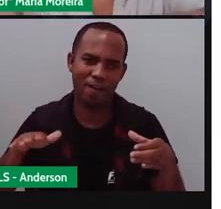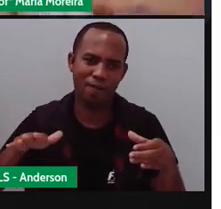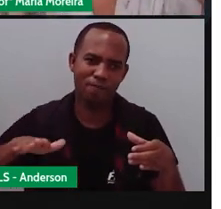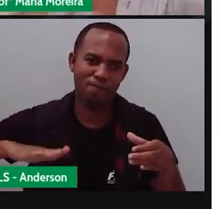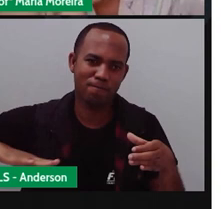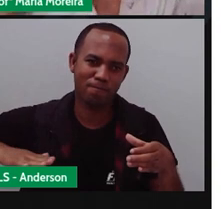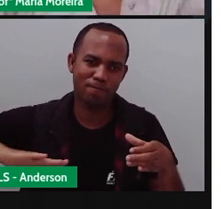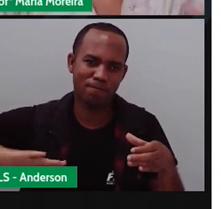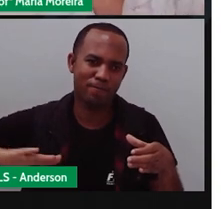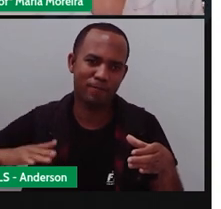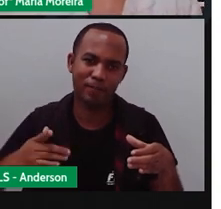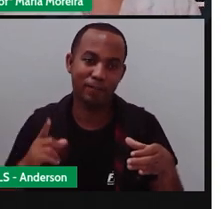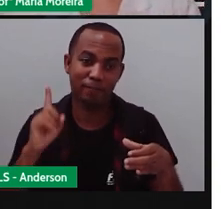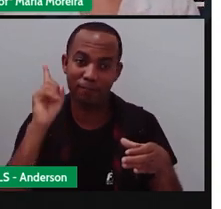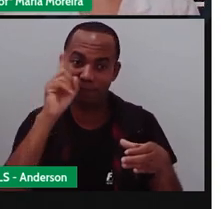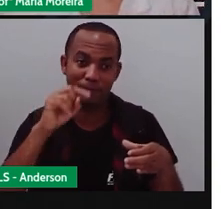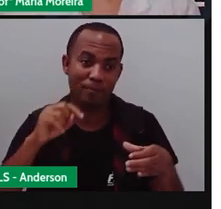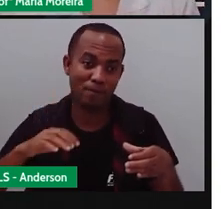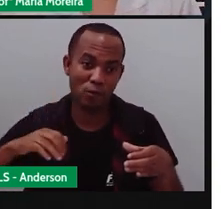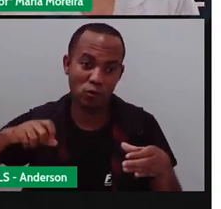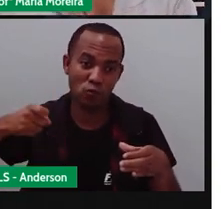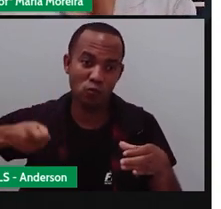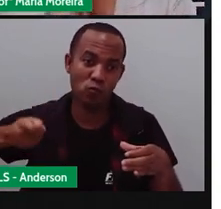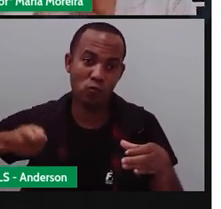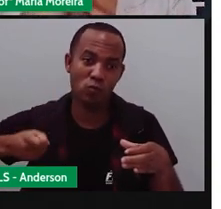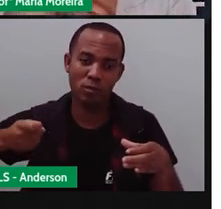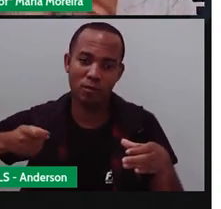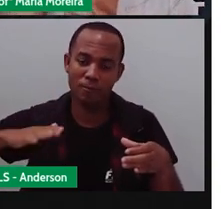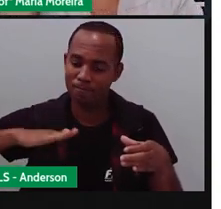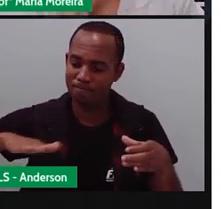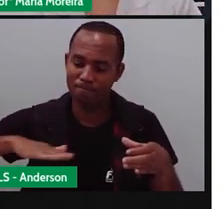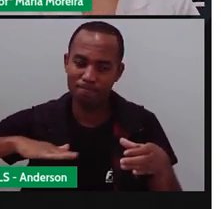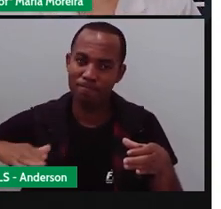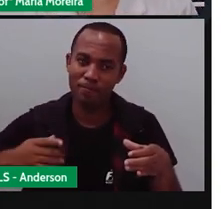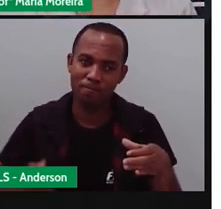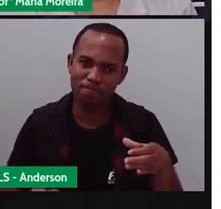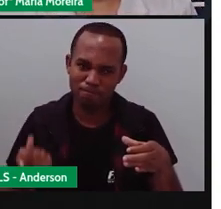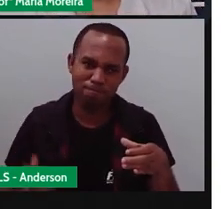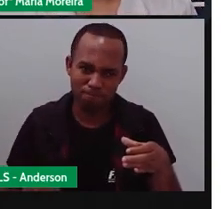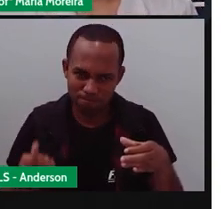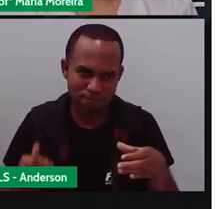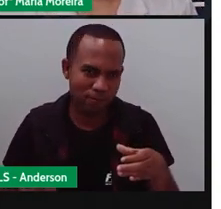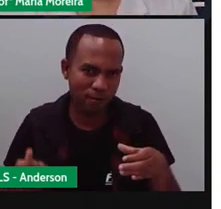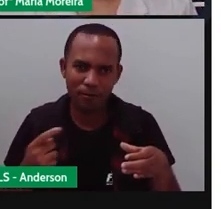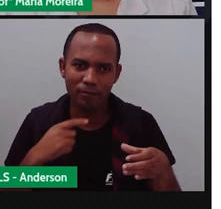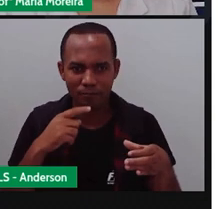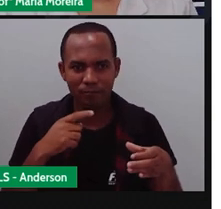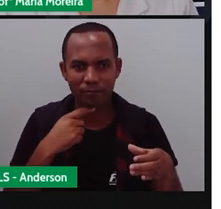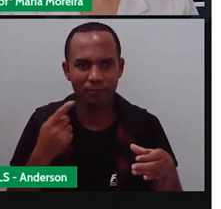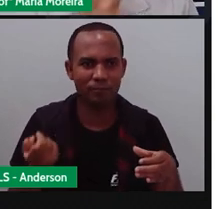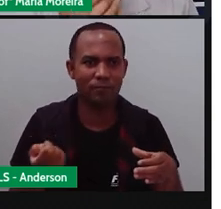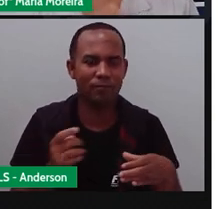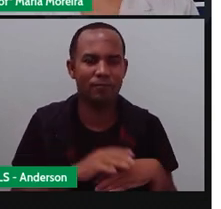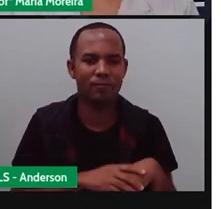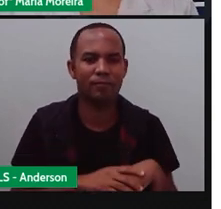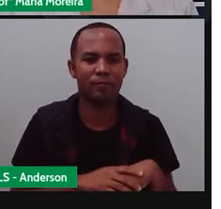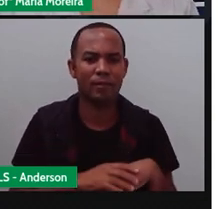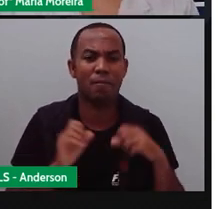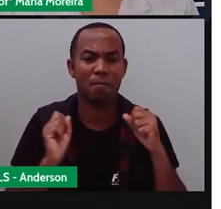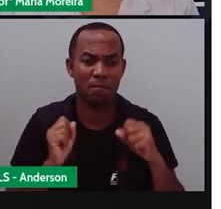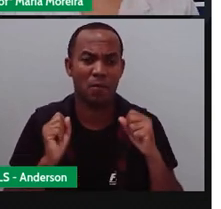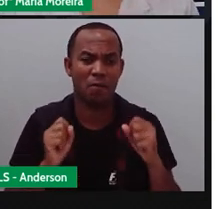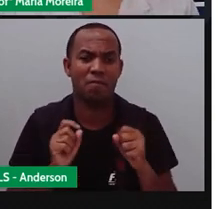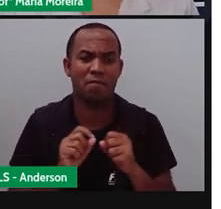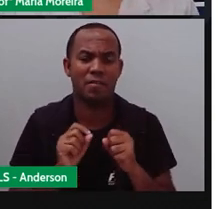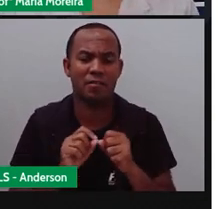ó sair se desenvolver inclusive da planta encontrar aí a superfície mais fácil